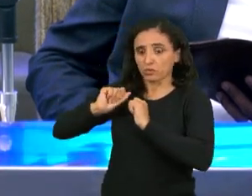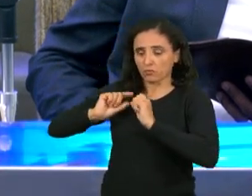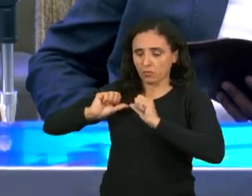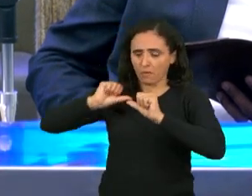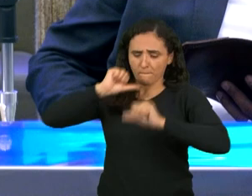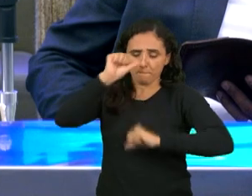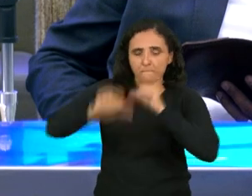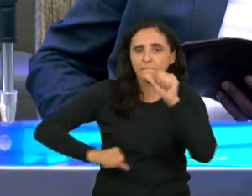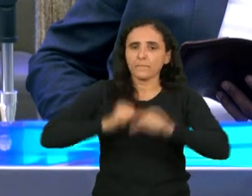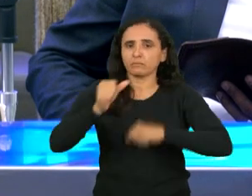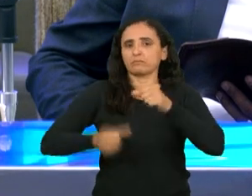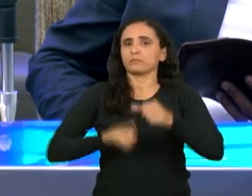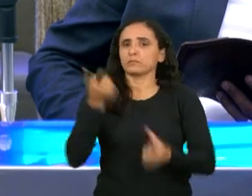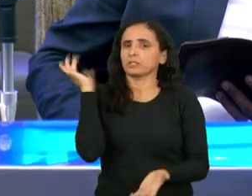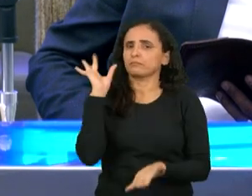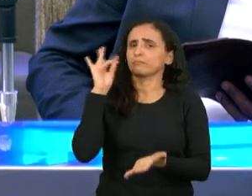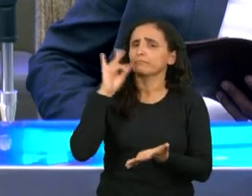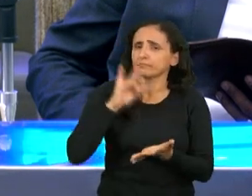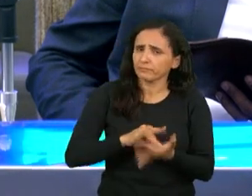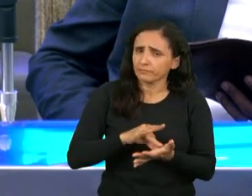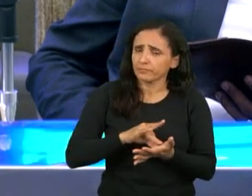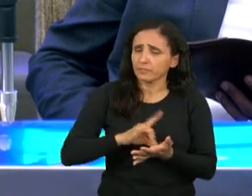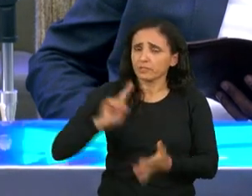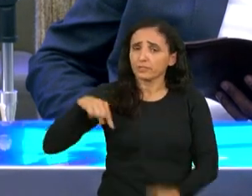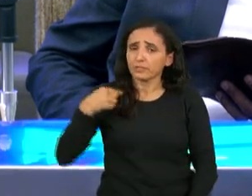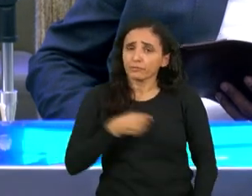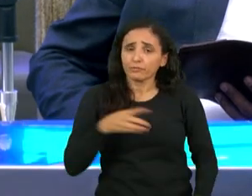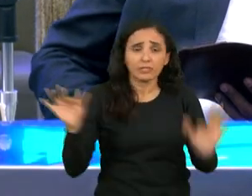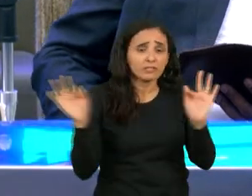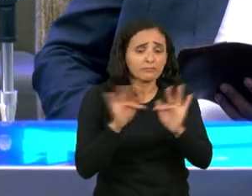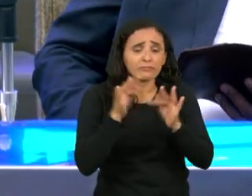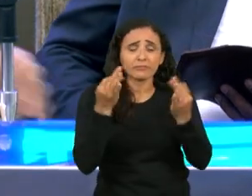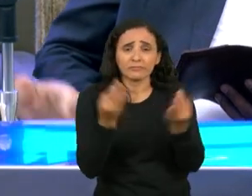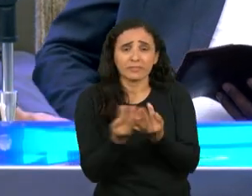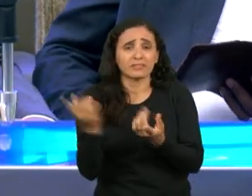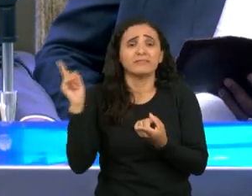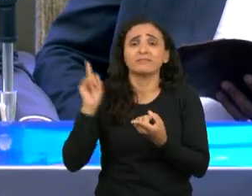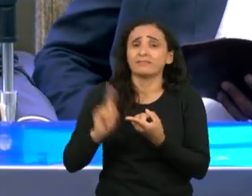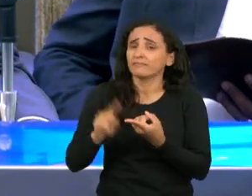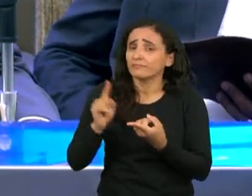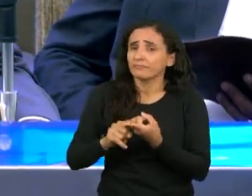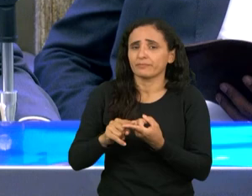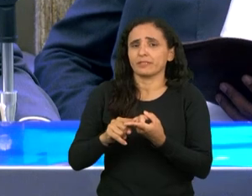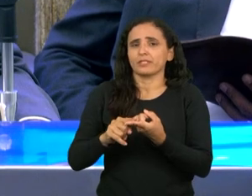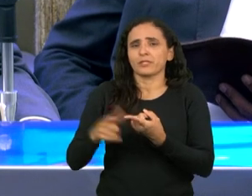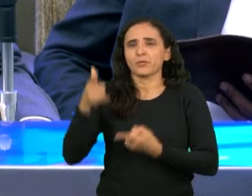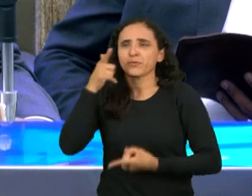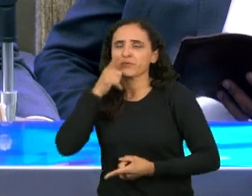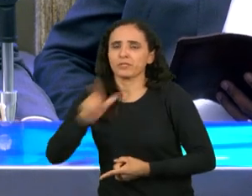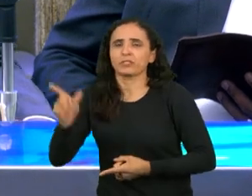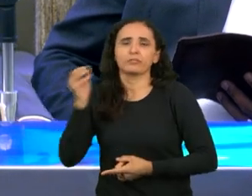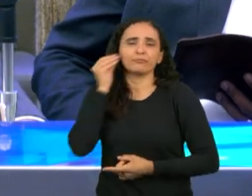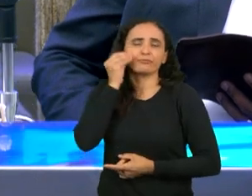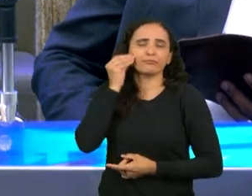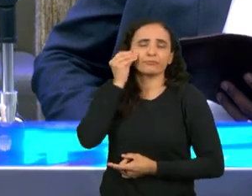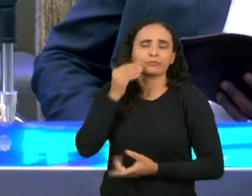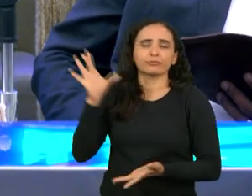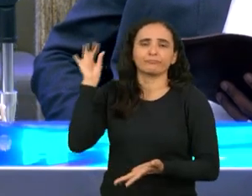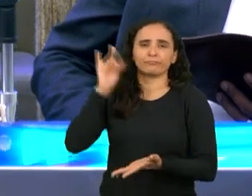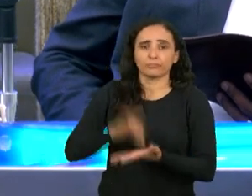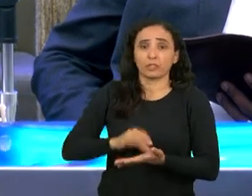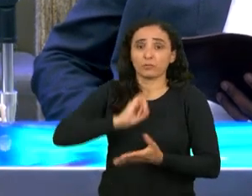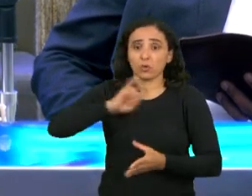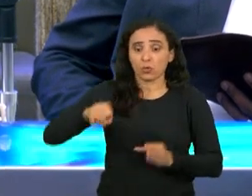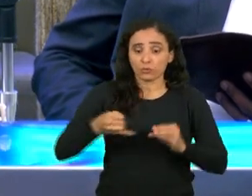e que nós a nossa família também experimentou esta mudança Josué disse